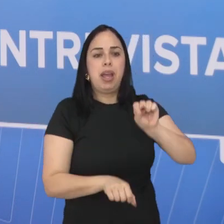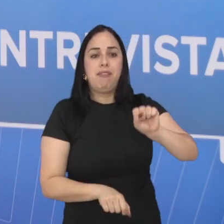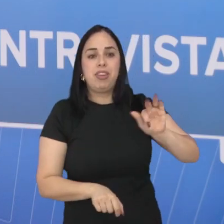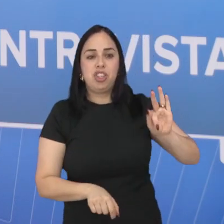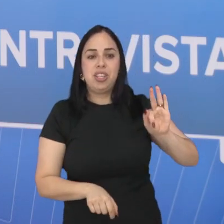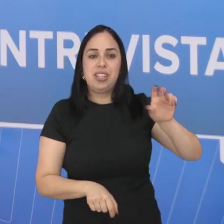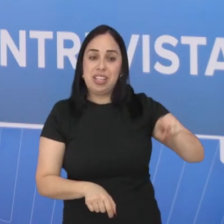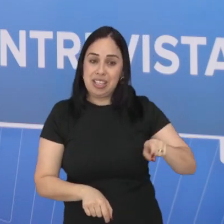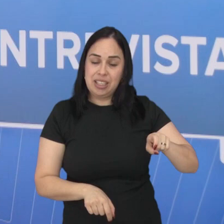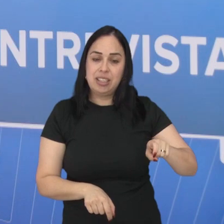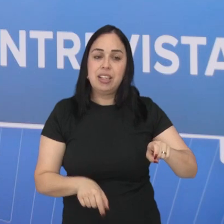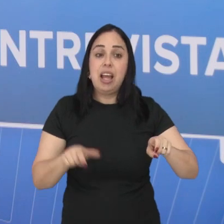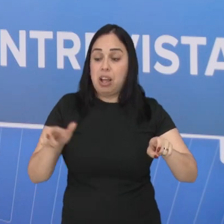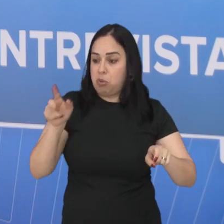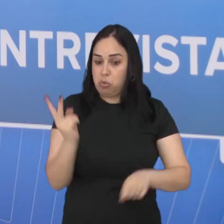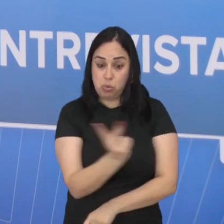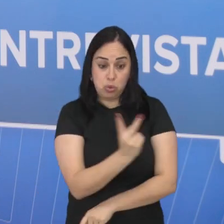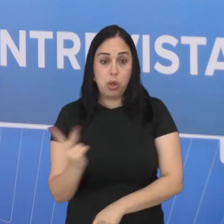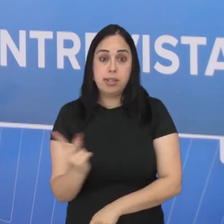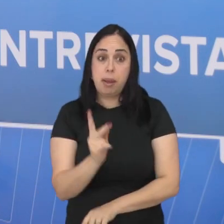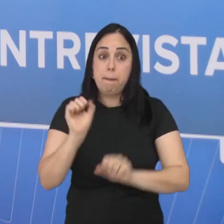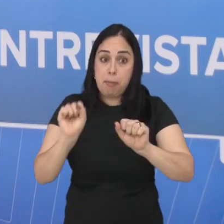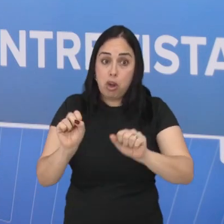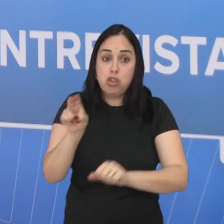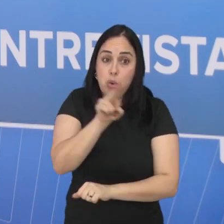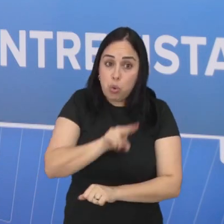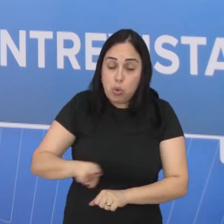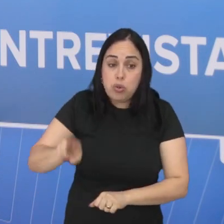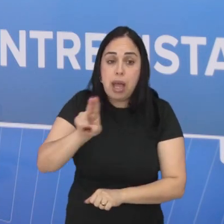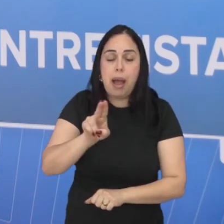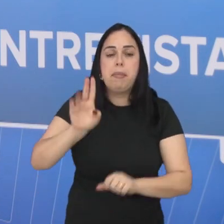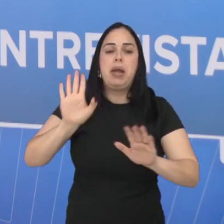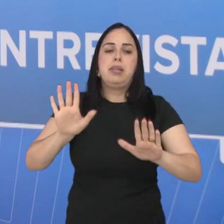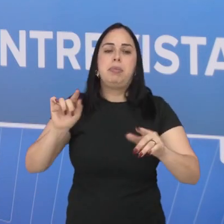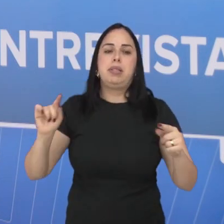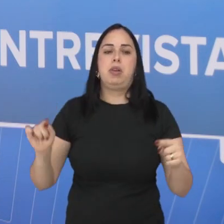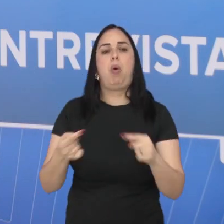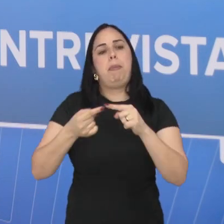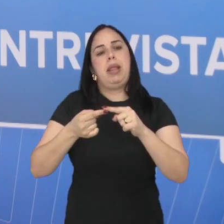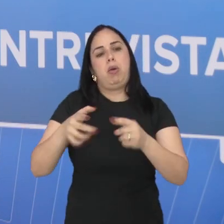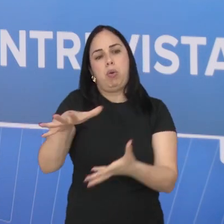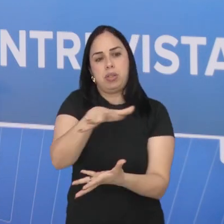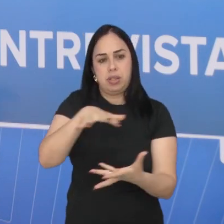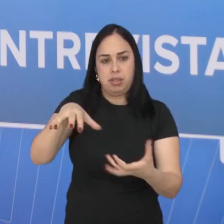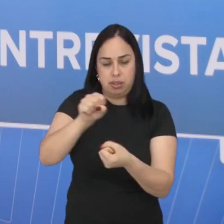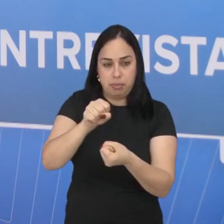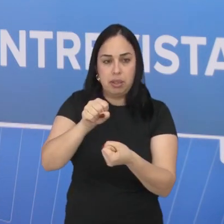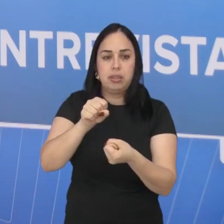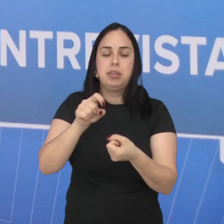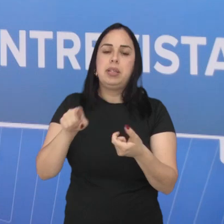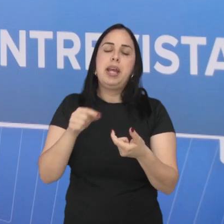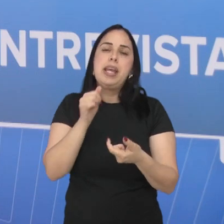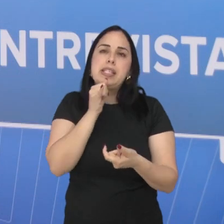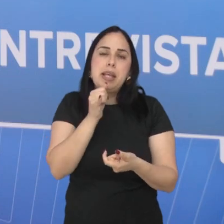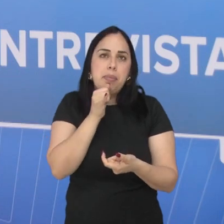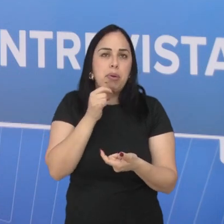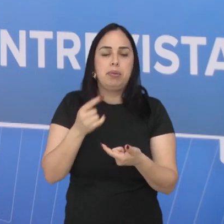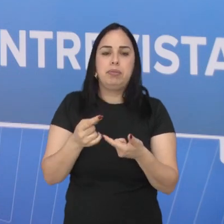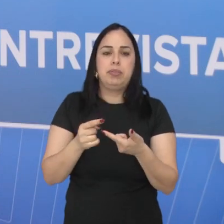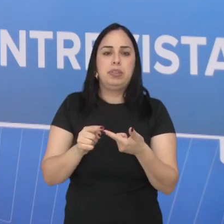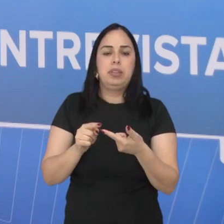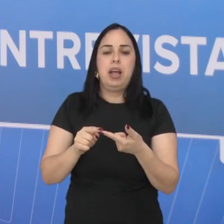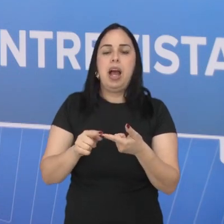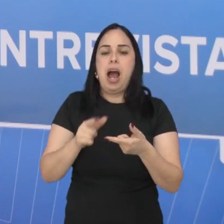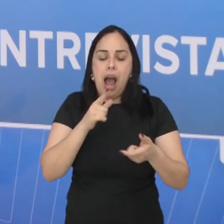Xavier. Essas duas regiões, elas permitem o uso e o manejo sustentável dessa região. Poderia ser a implementação de sistema